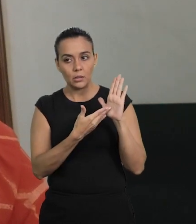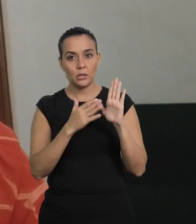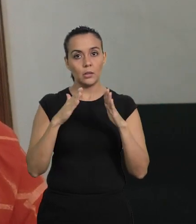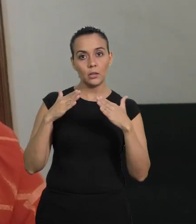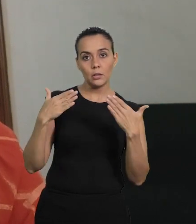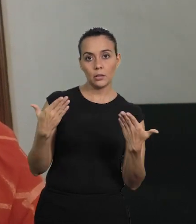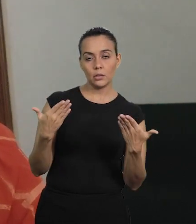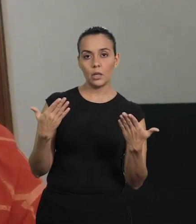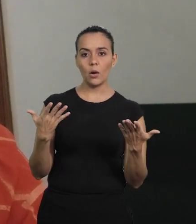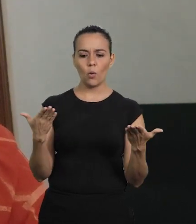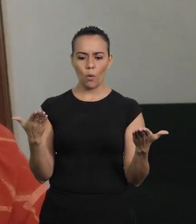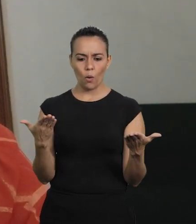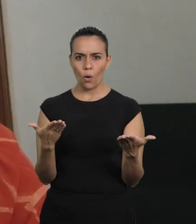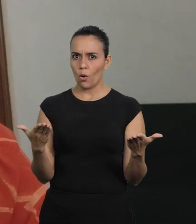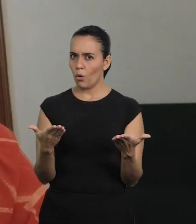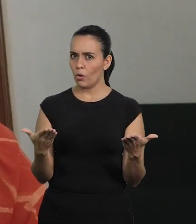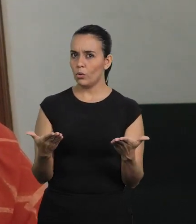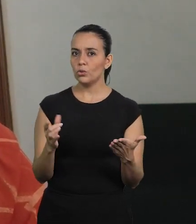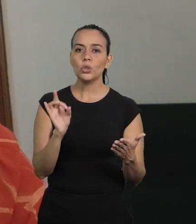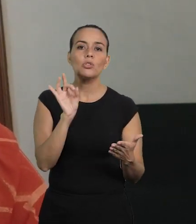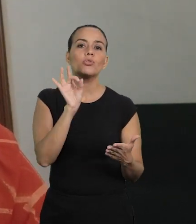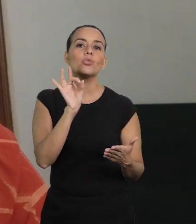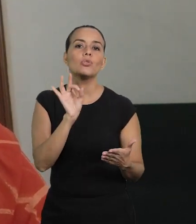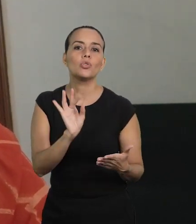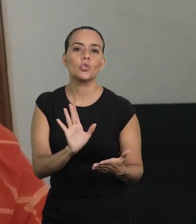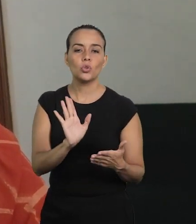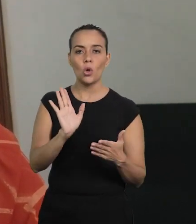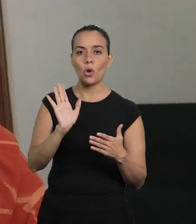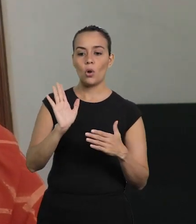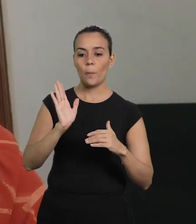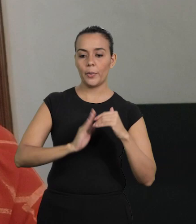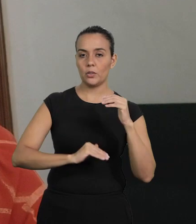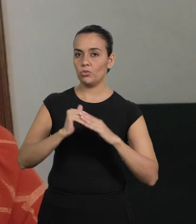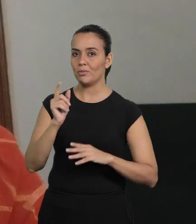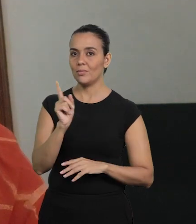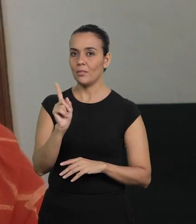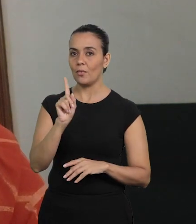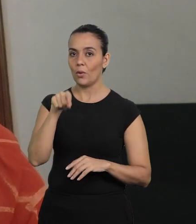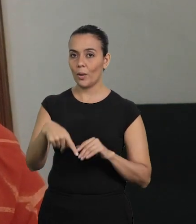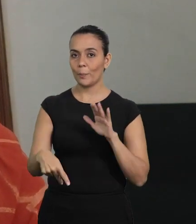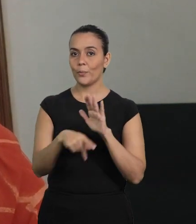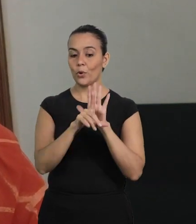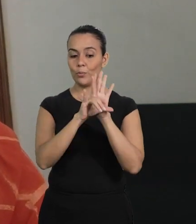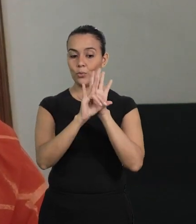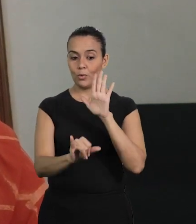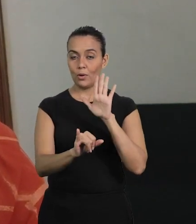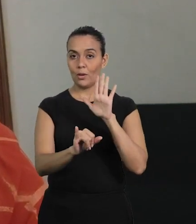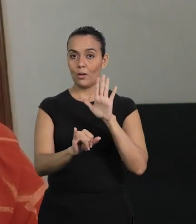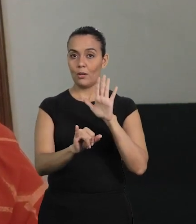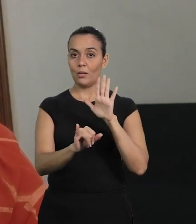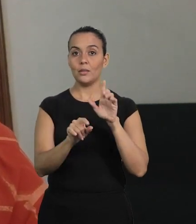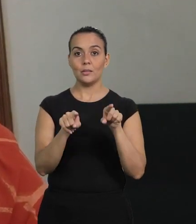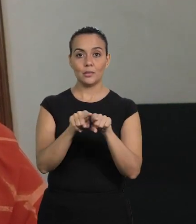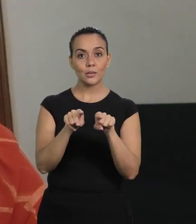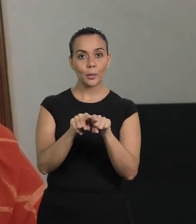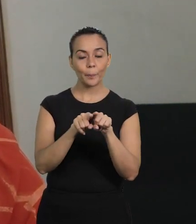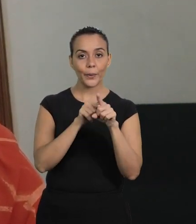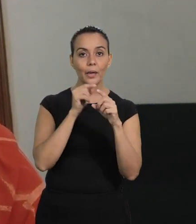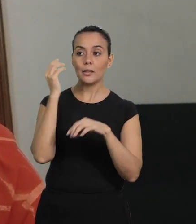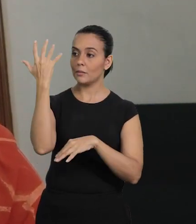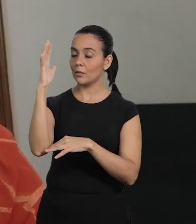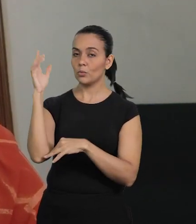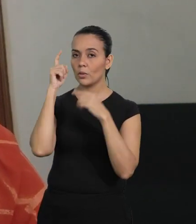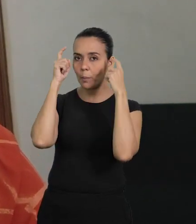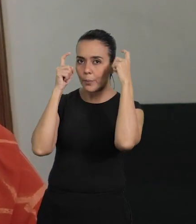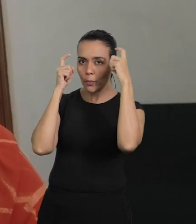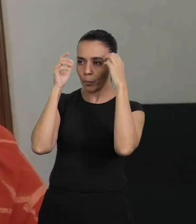nem uma questão de boas práticas também, é uma questão de estar em cumprimento com a lei em seguir aquilo que é uma obrigatoriedade,